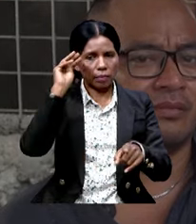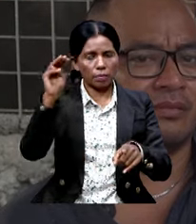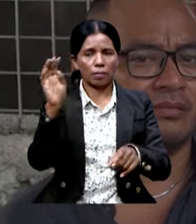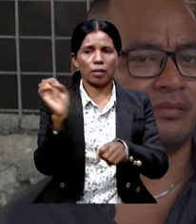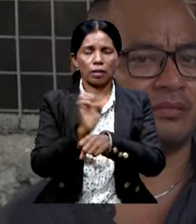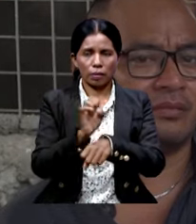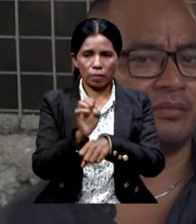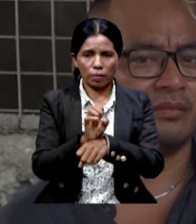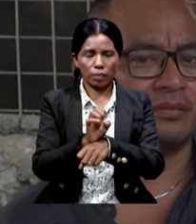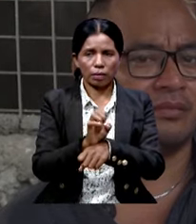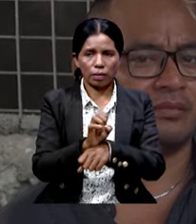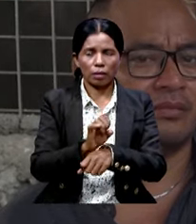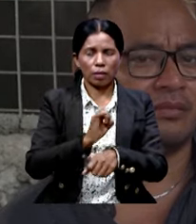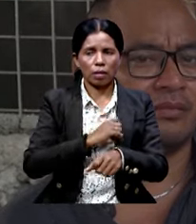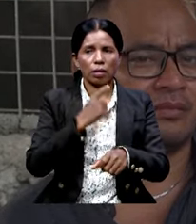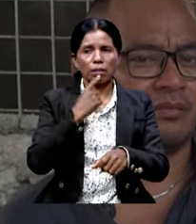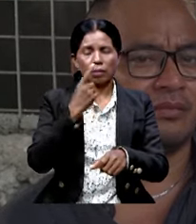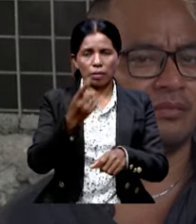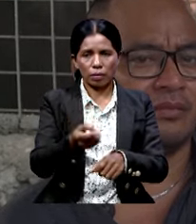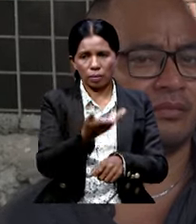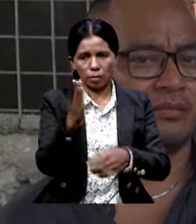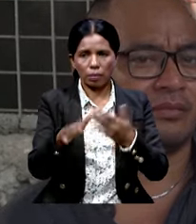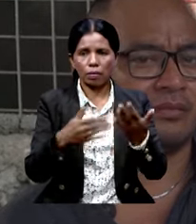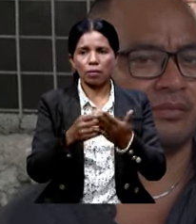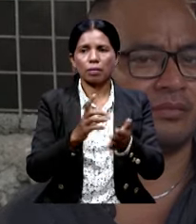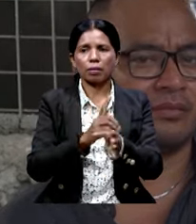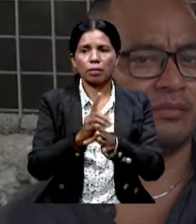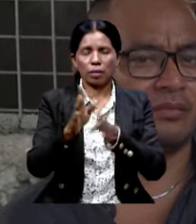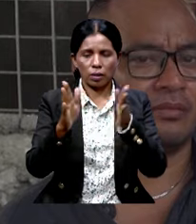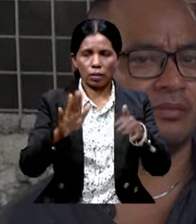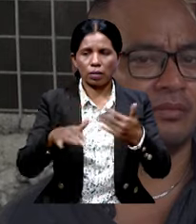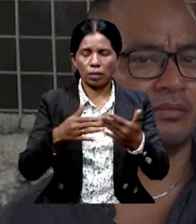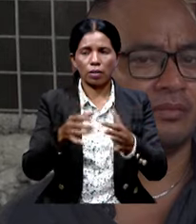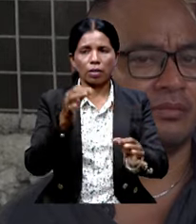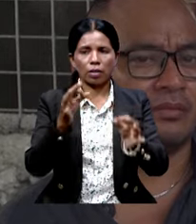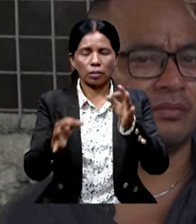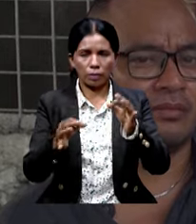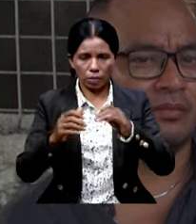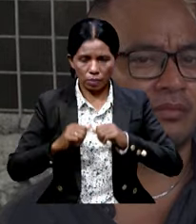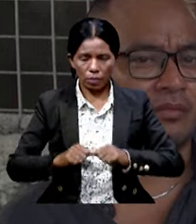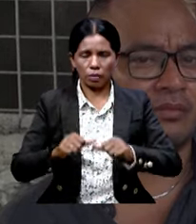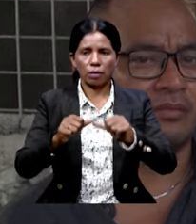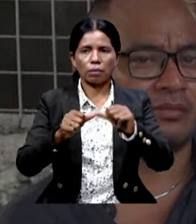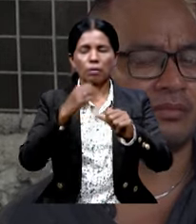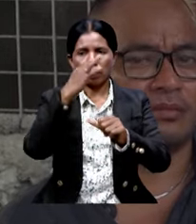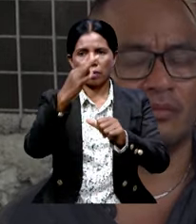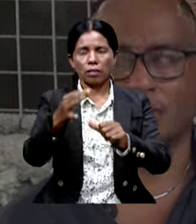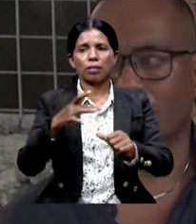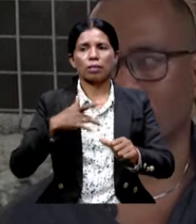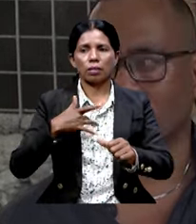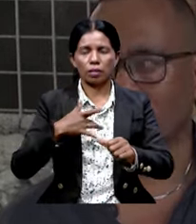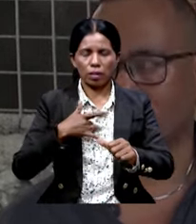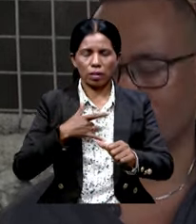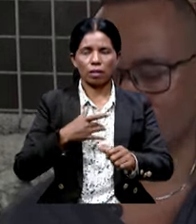econômico, ao atuamento de Tbaitabó, diretora, cari que nane lau ba oi, maxinti mace titua,